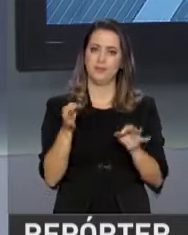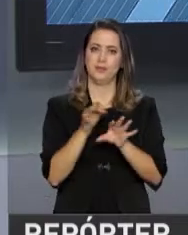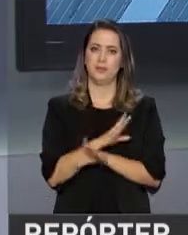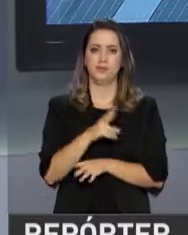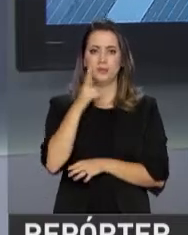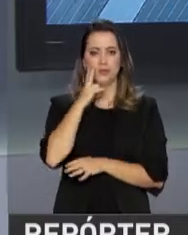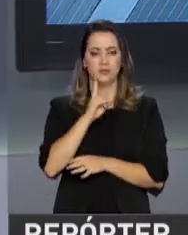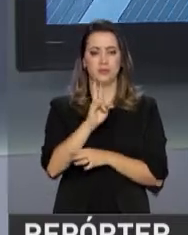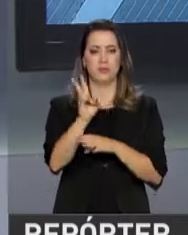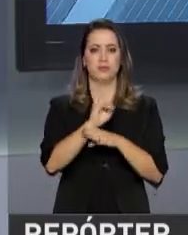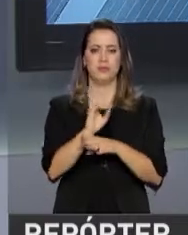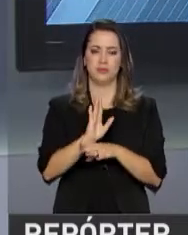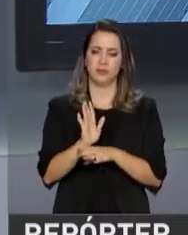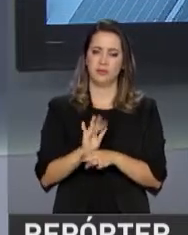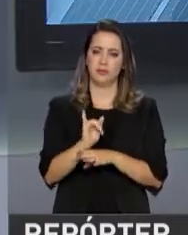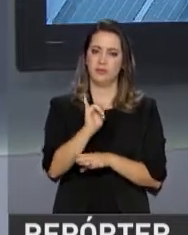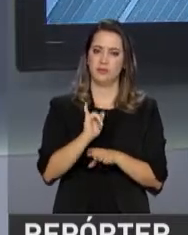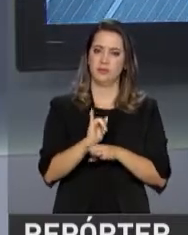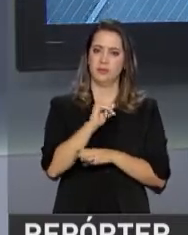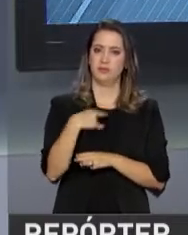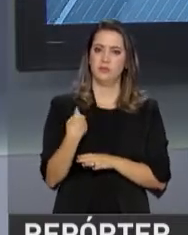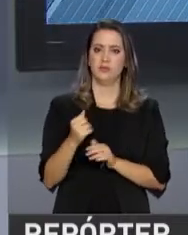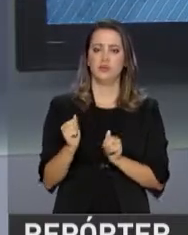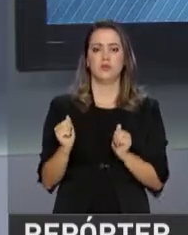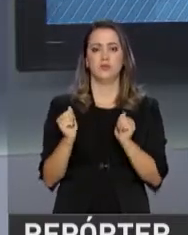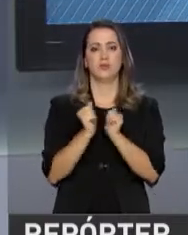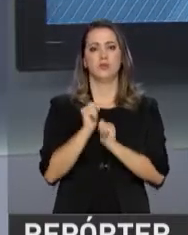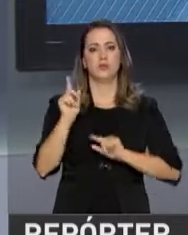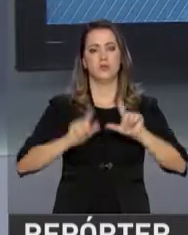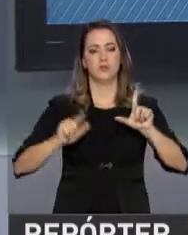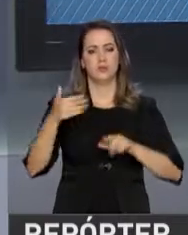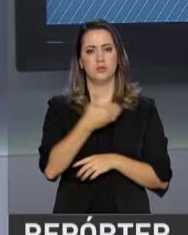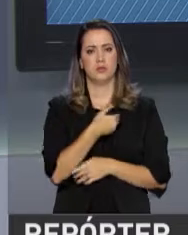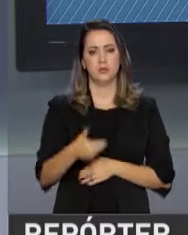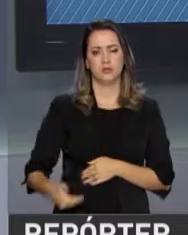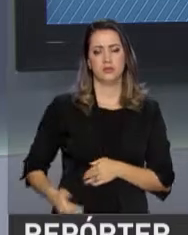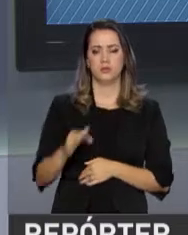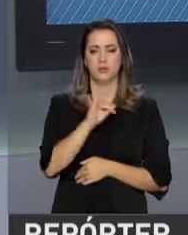aqui. Você pode rever as reportagens no YouTube. Continue com a